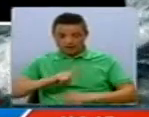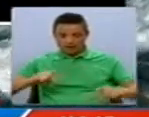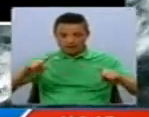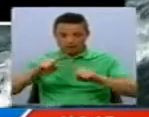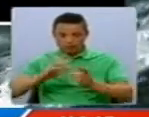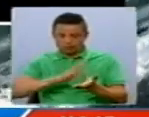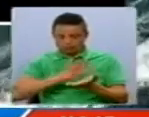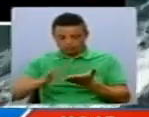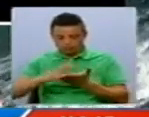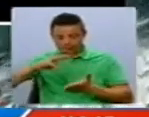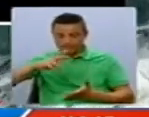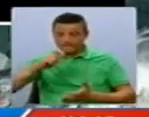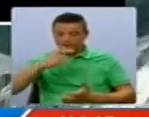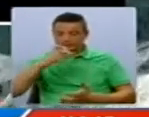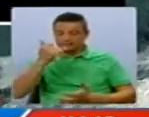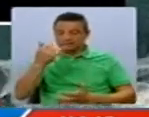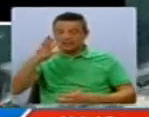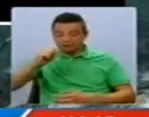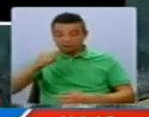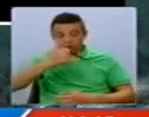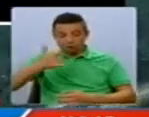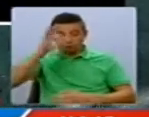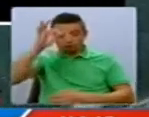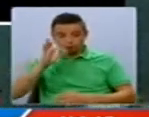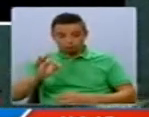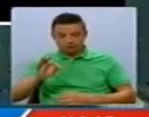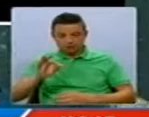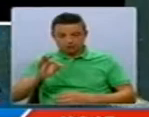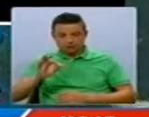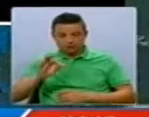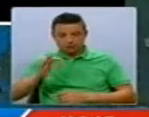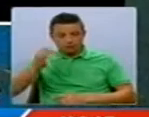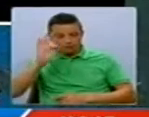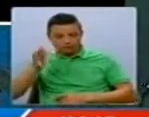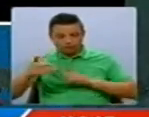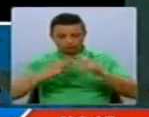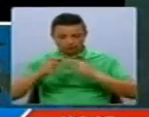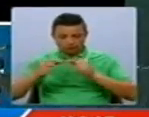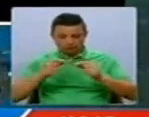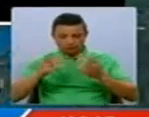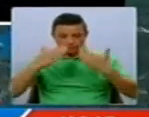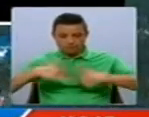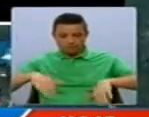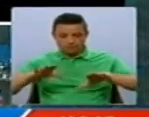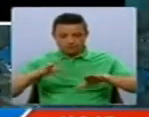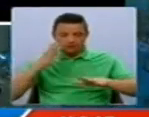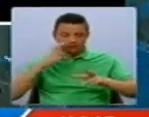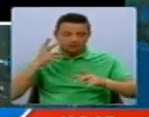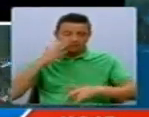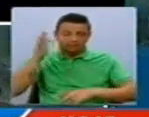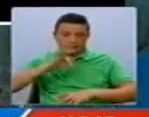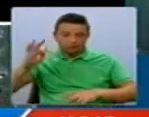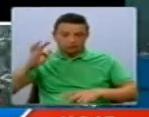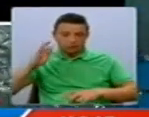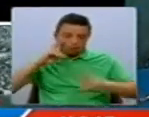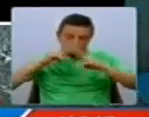resto. E esses 2% chamam-se a metalicidade das estrelas. Portanto, os astrónomos tentam sempre descobrir se as estrelas